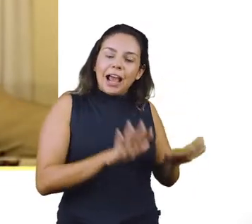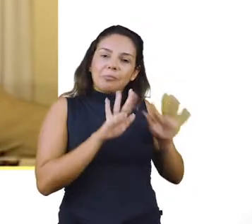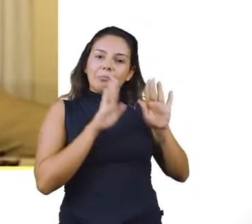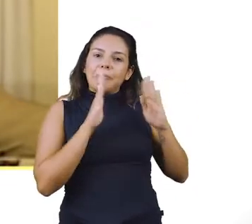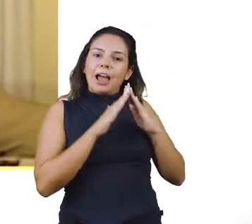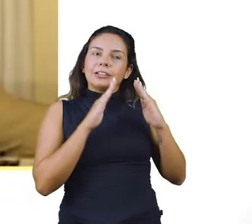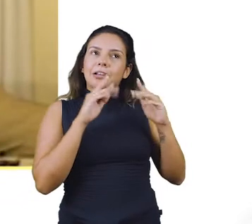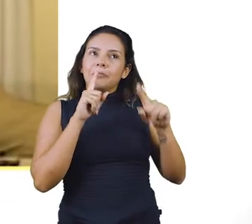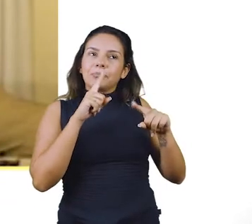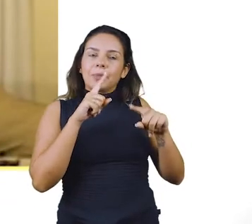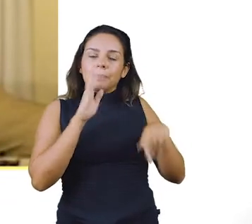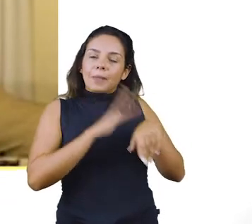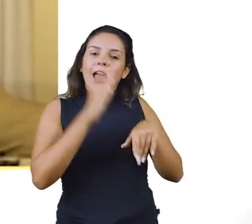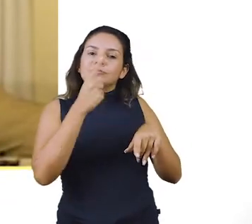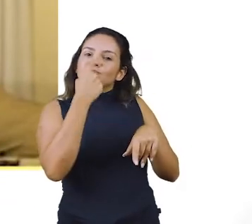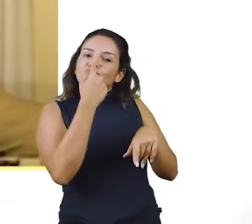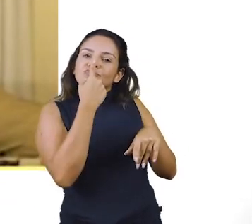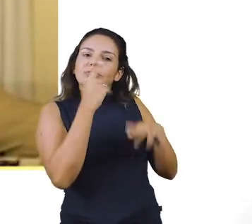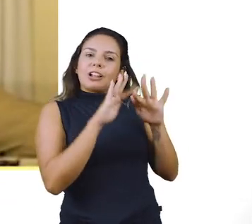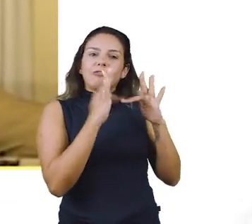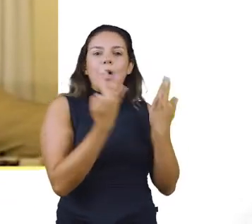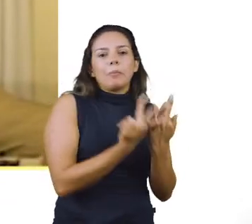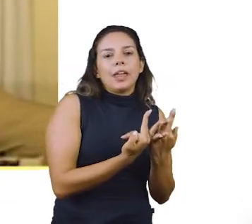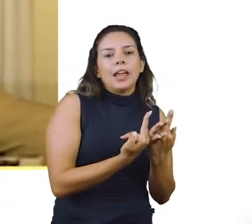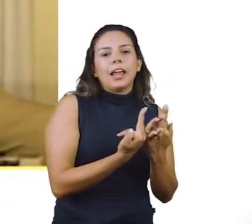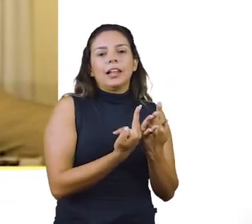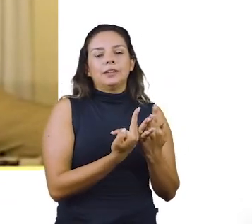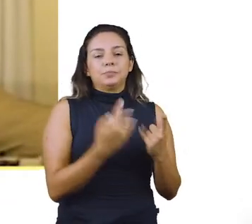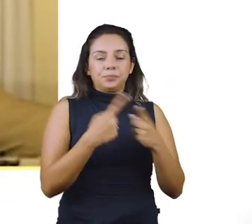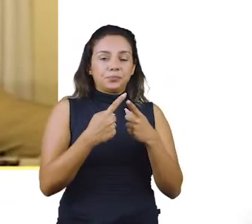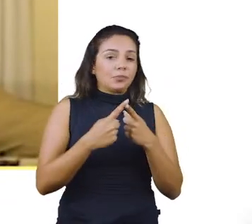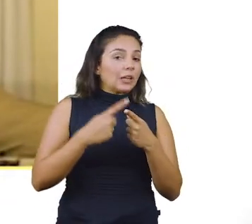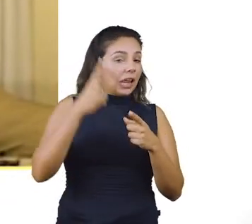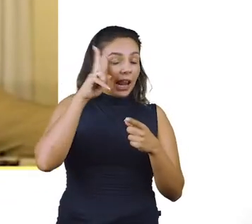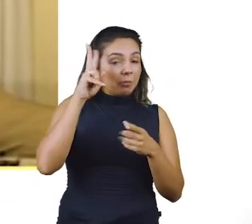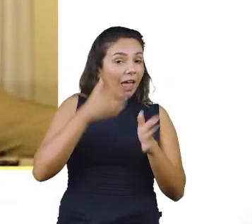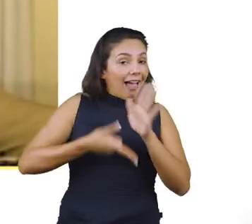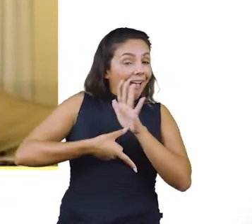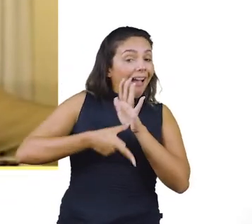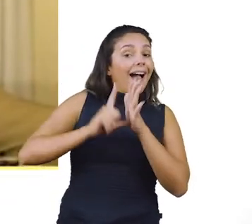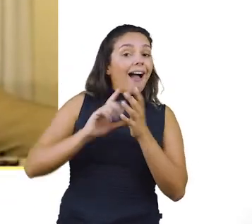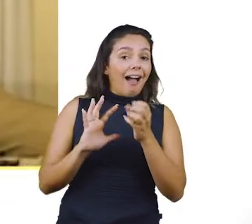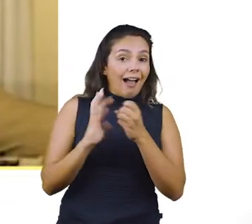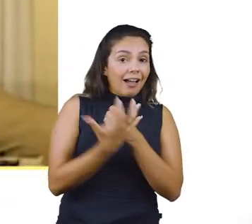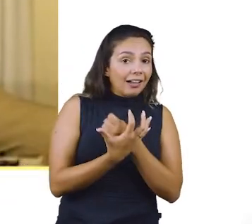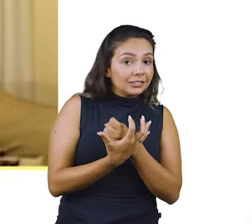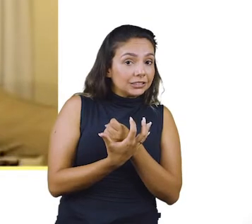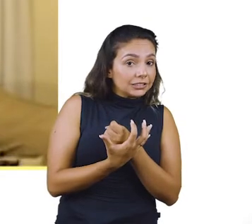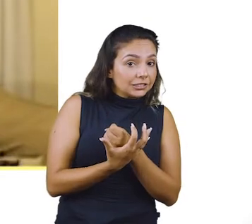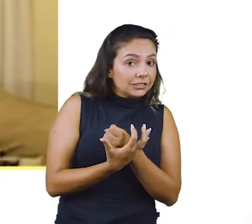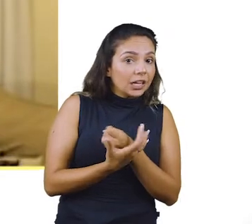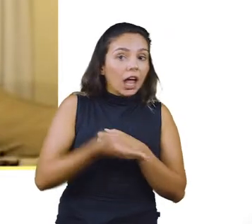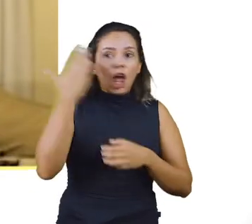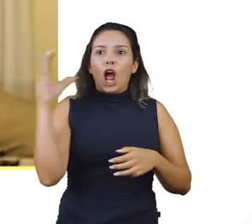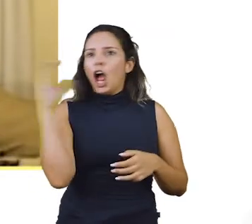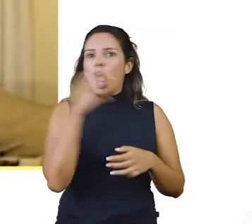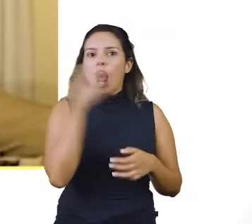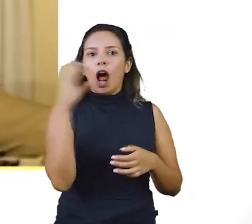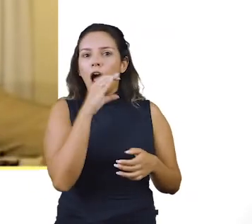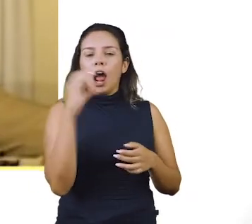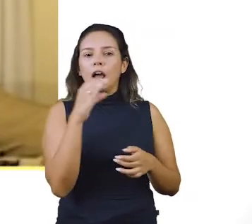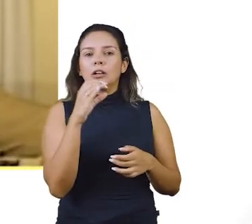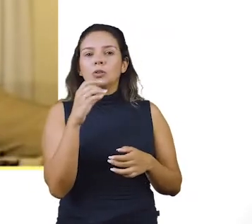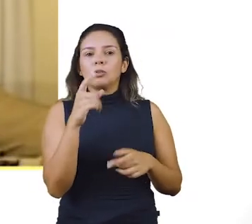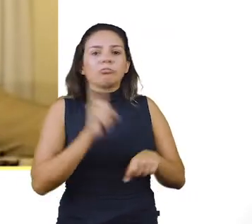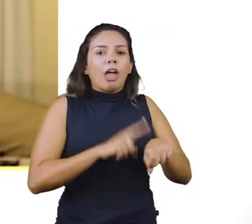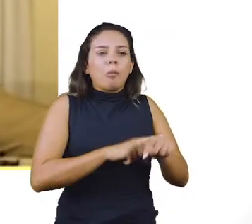reflexões sobre como eu estava antes, às vezes a correria demais no trabalho, enquanto eu poderia mais aproveitar um pouco mais minha